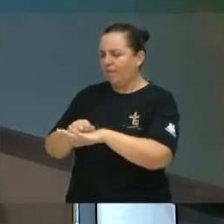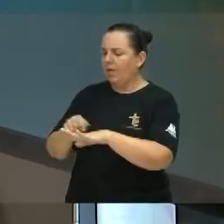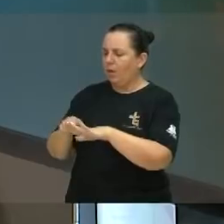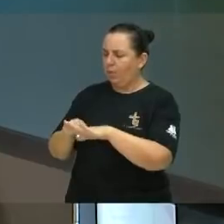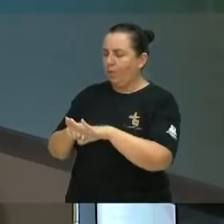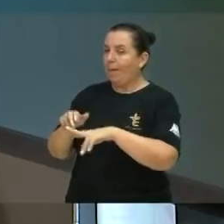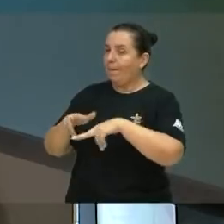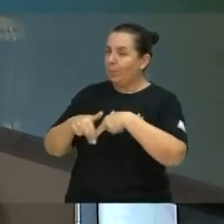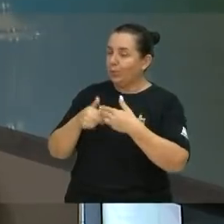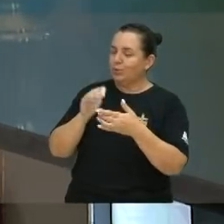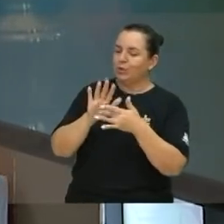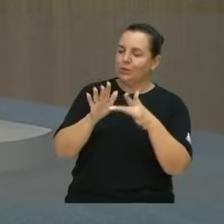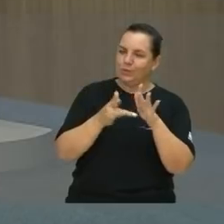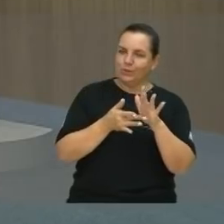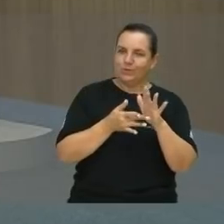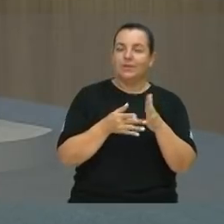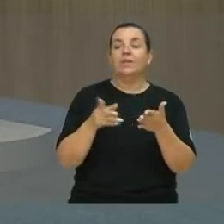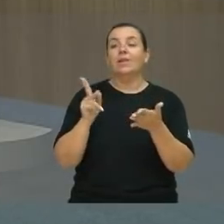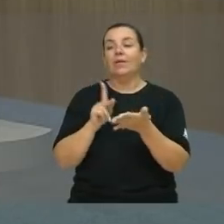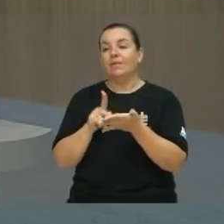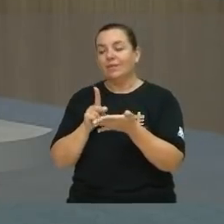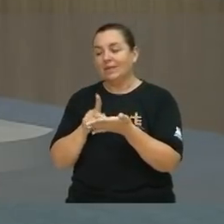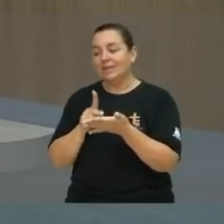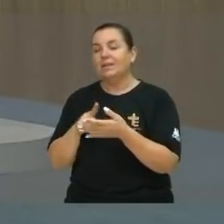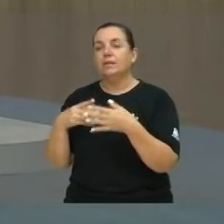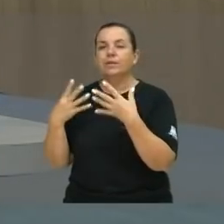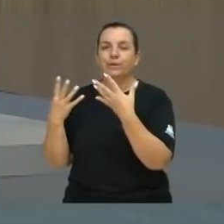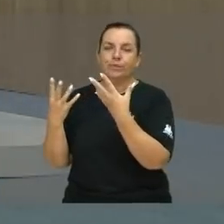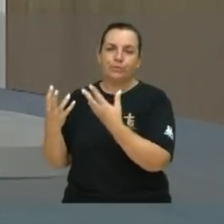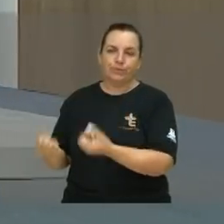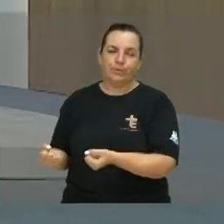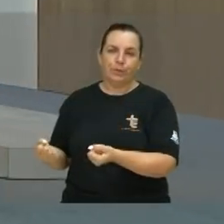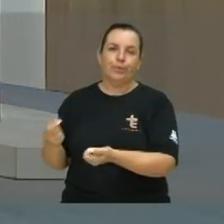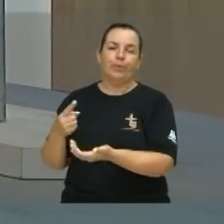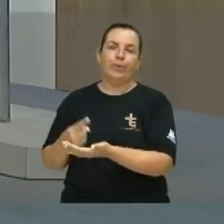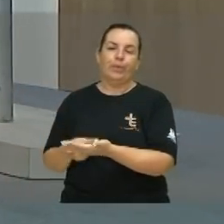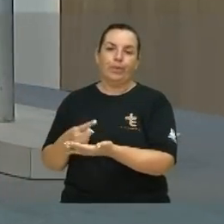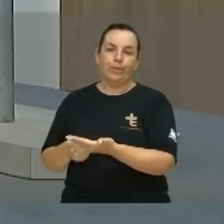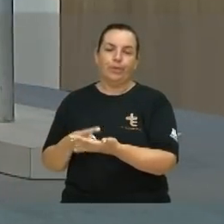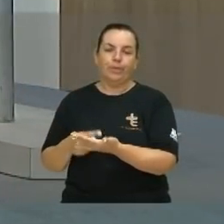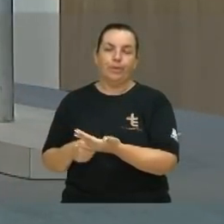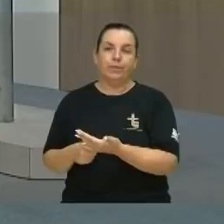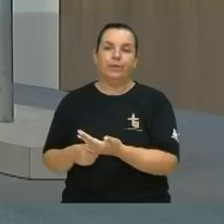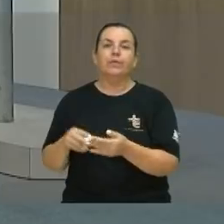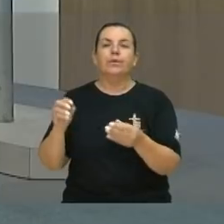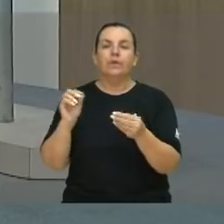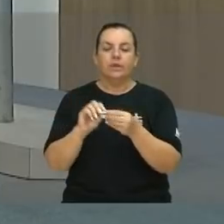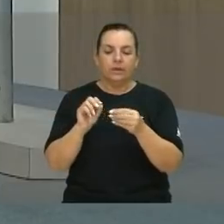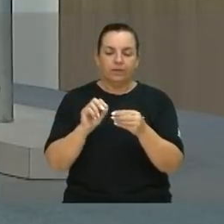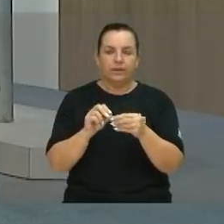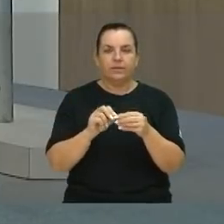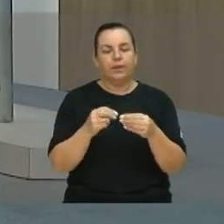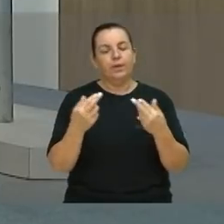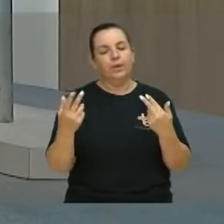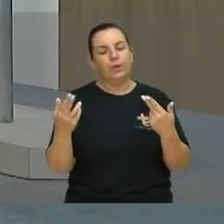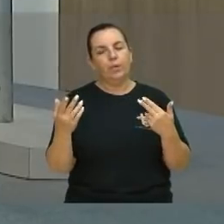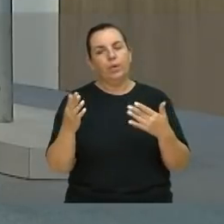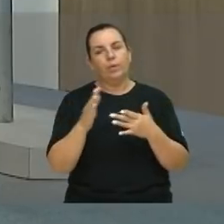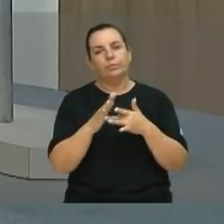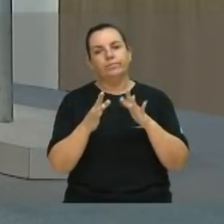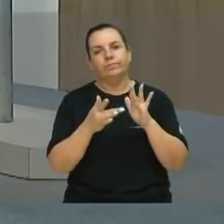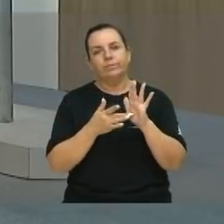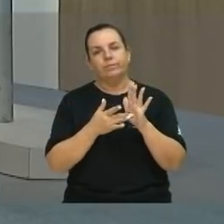senhor na realidade está assumindo o compromisso de fazer como fácil o senhor